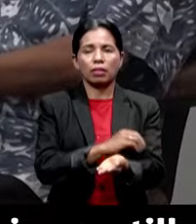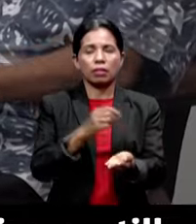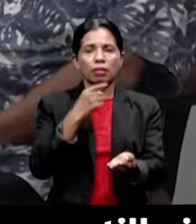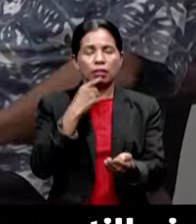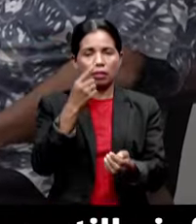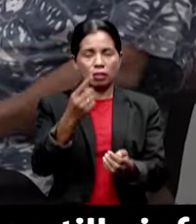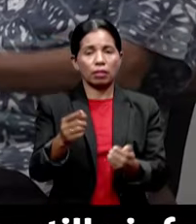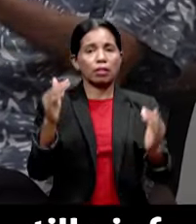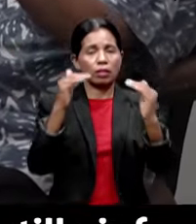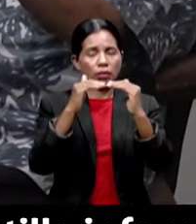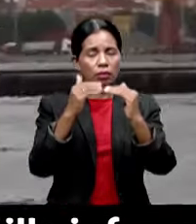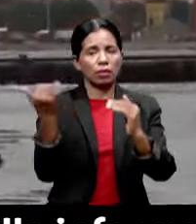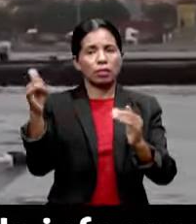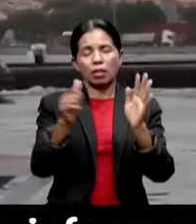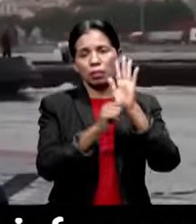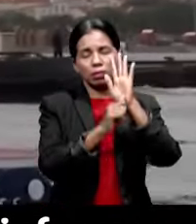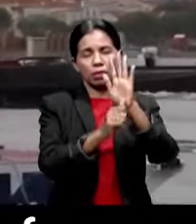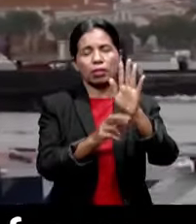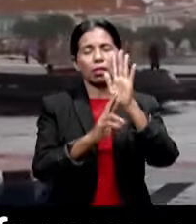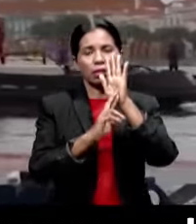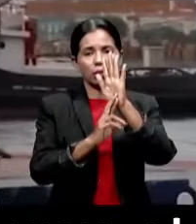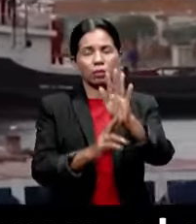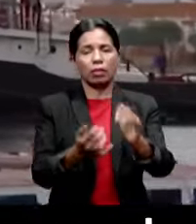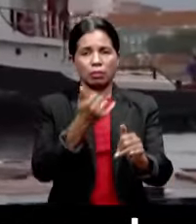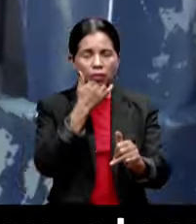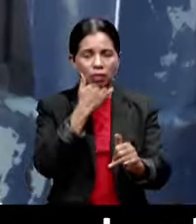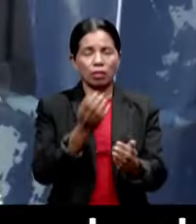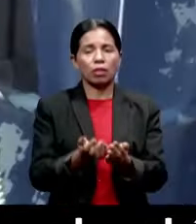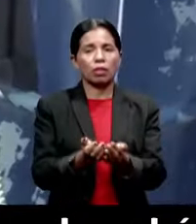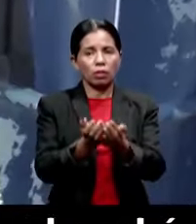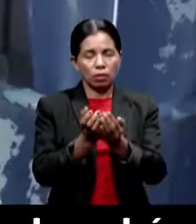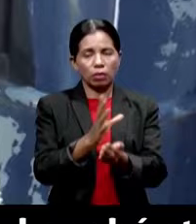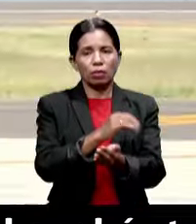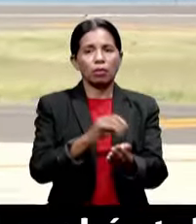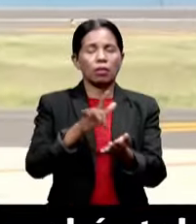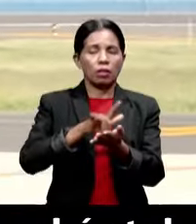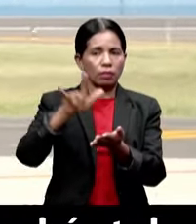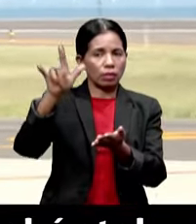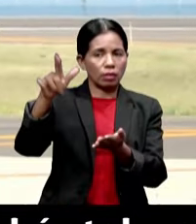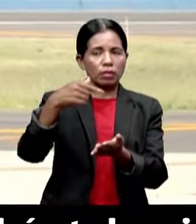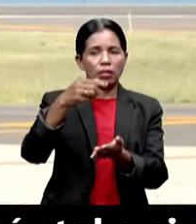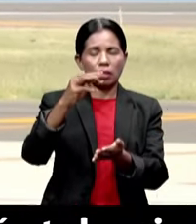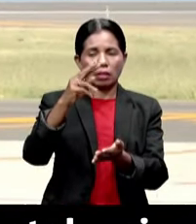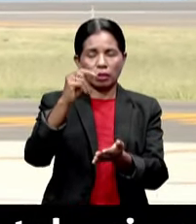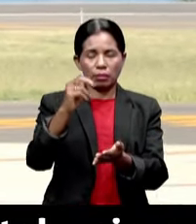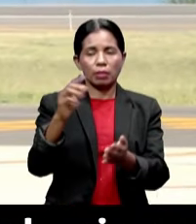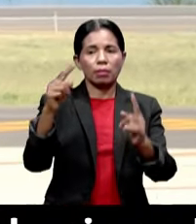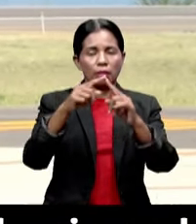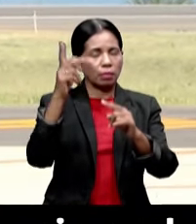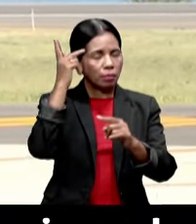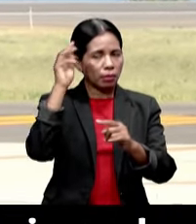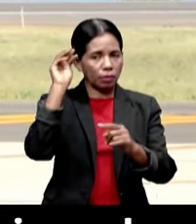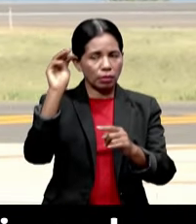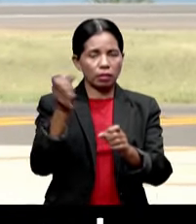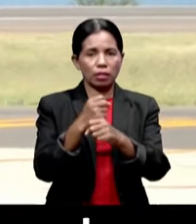Hateten, e o encontro nesse apresenta relatório irregularidade Rohak Solok com avião GSM para primeiro-ministro Nebe Magdurante e